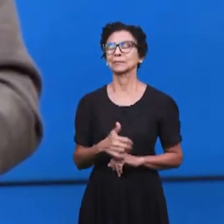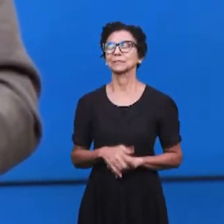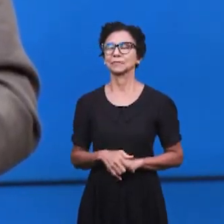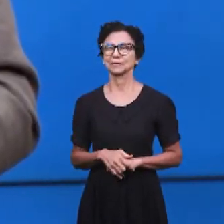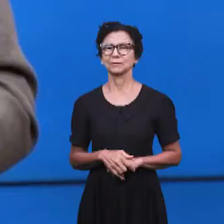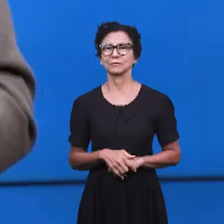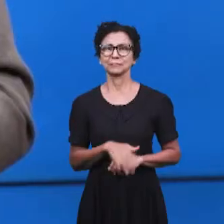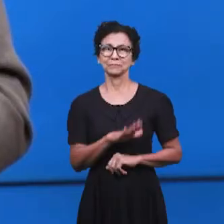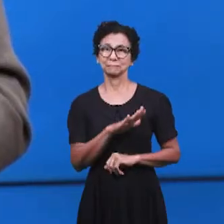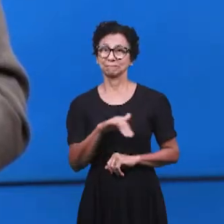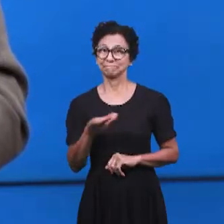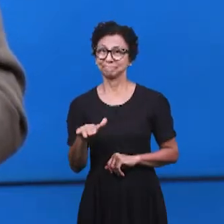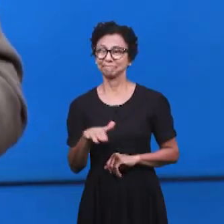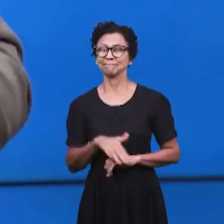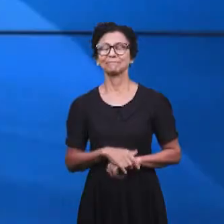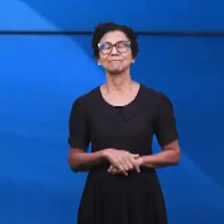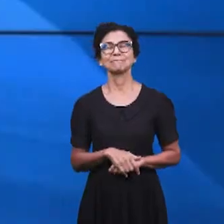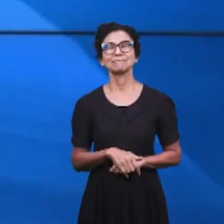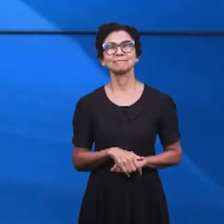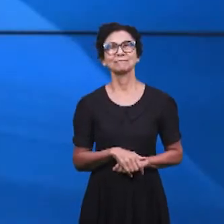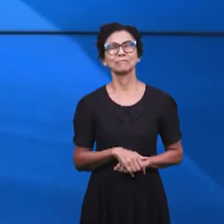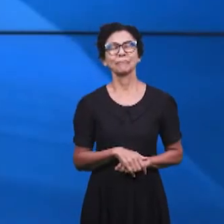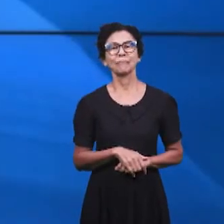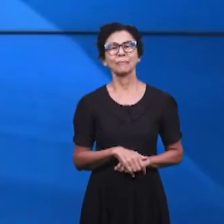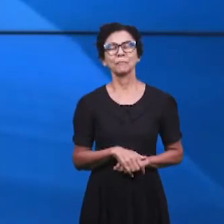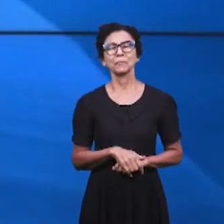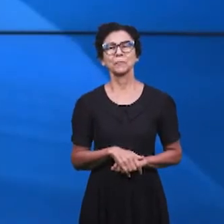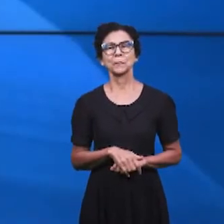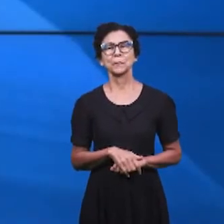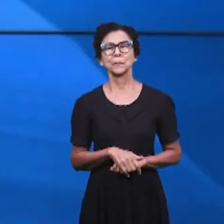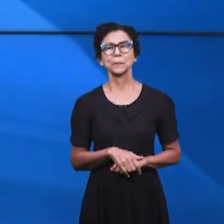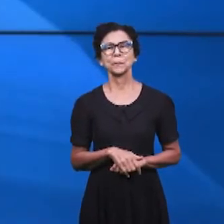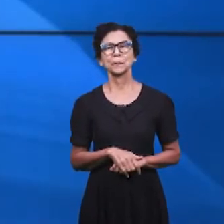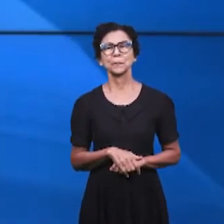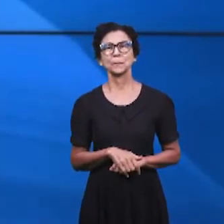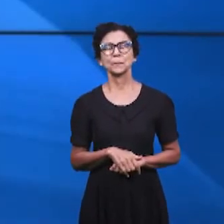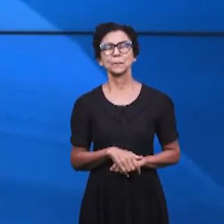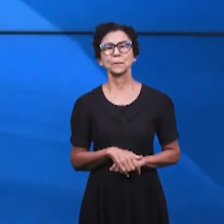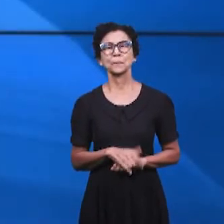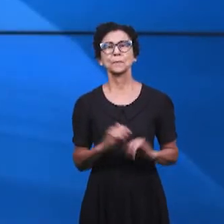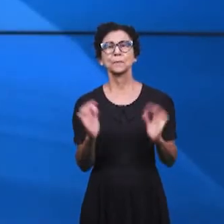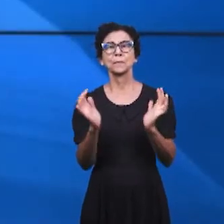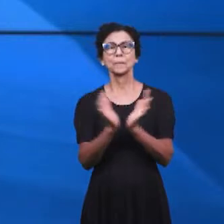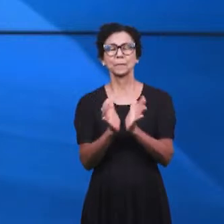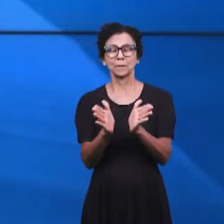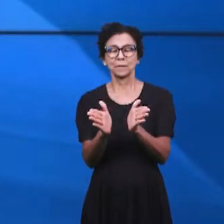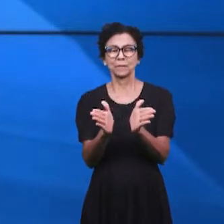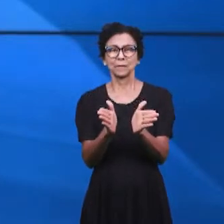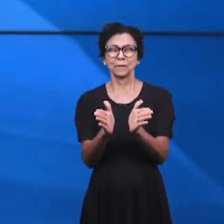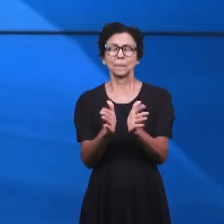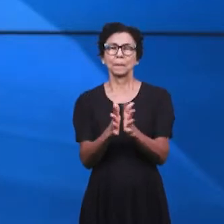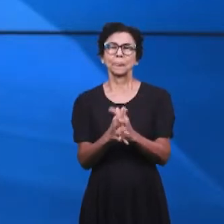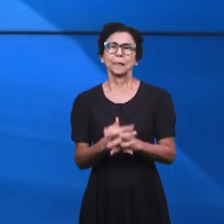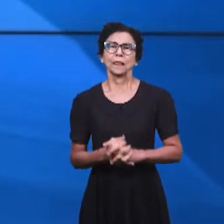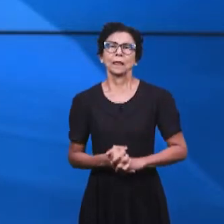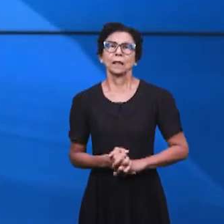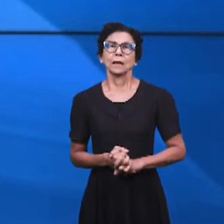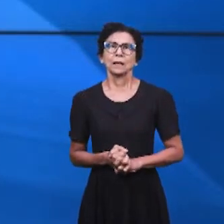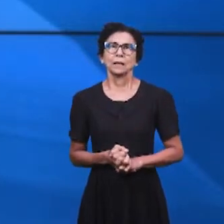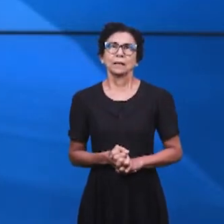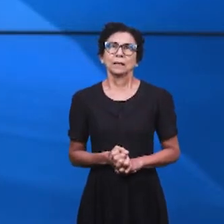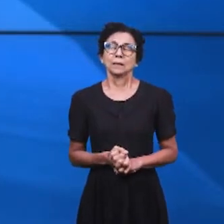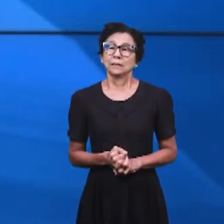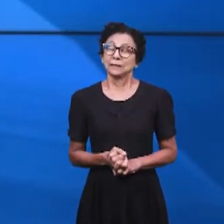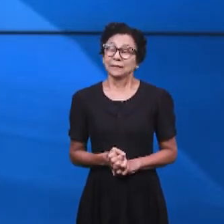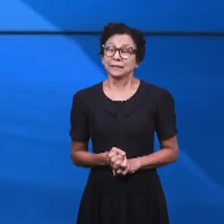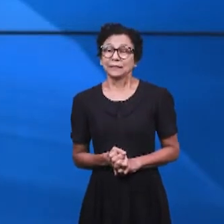dada pelas nossas crianças. A gente agora vai para o grupo de acessibilidade. A gente tem tido um cuidado